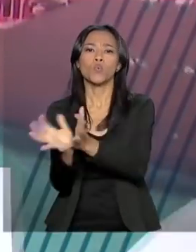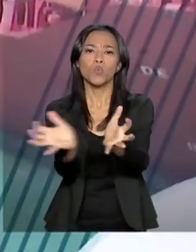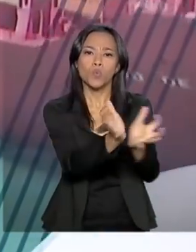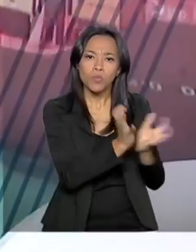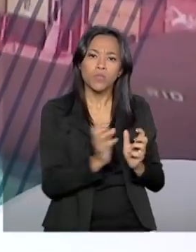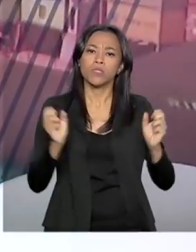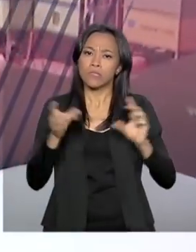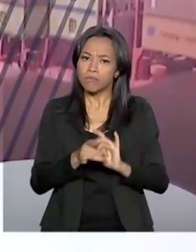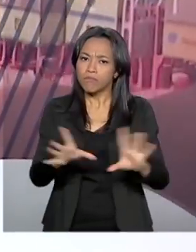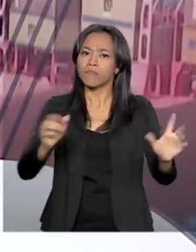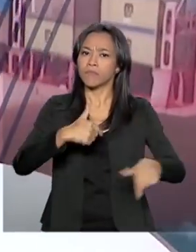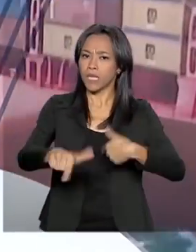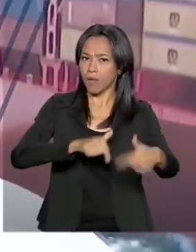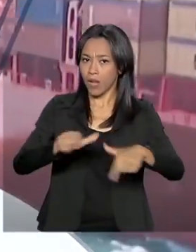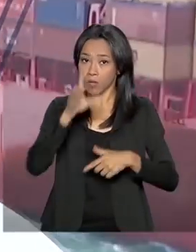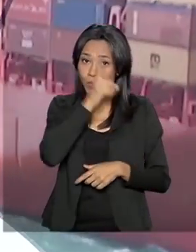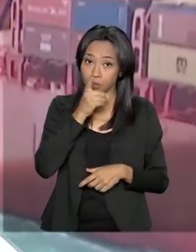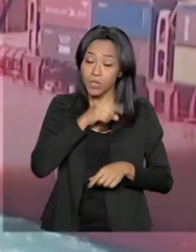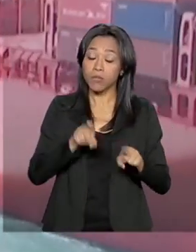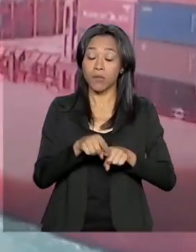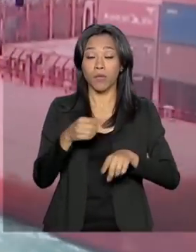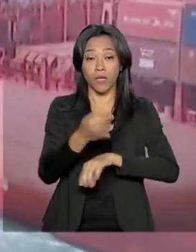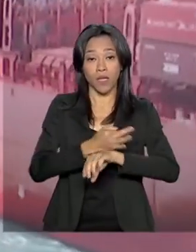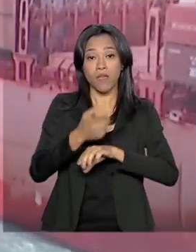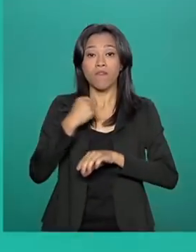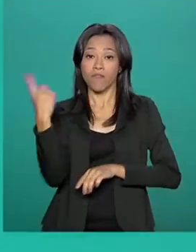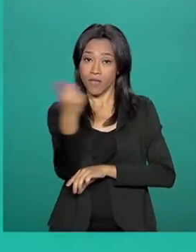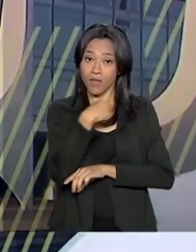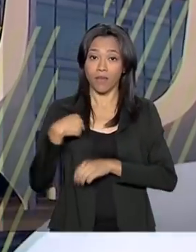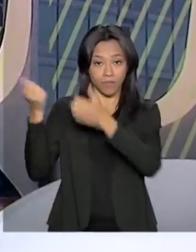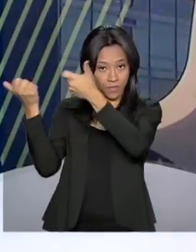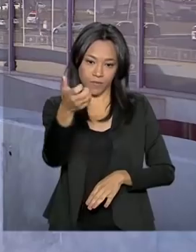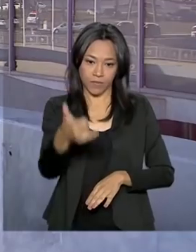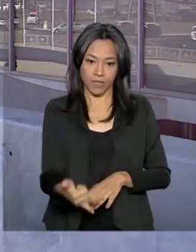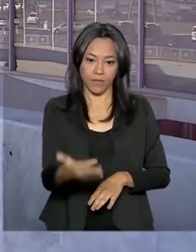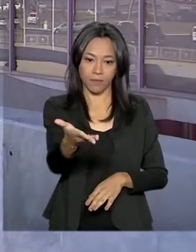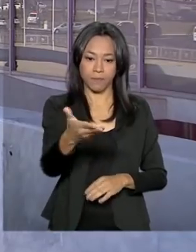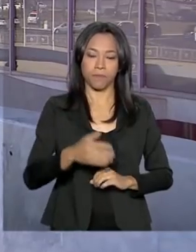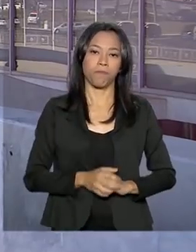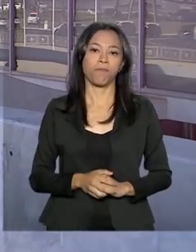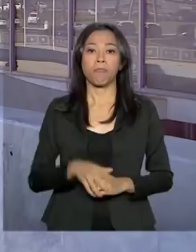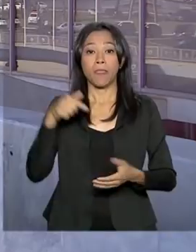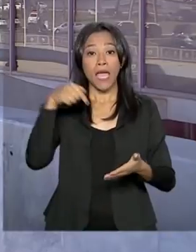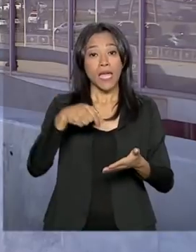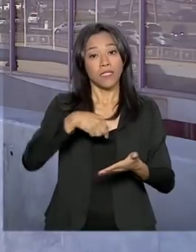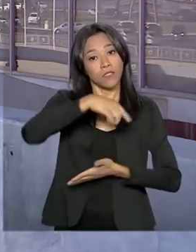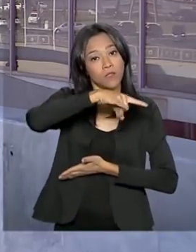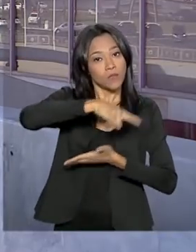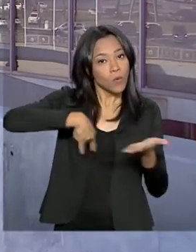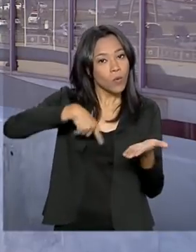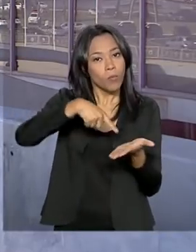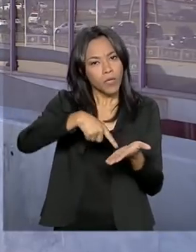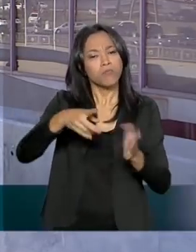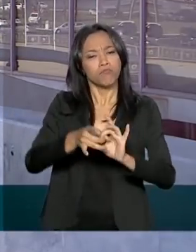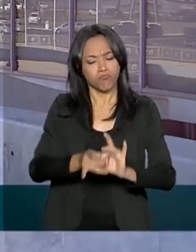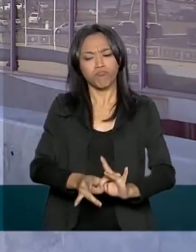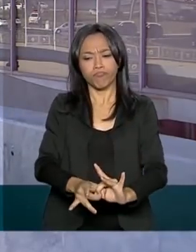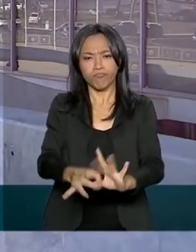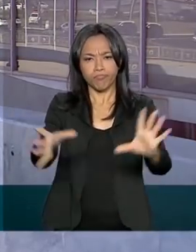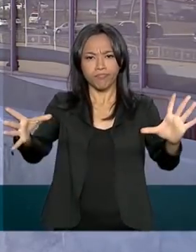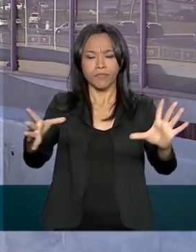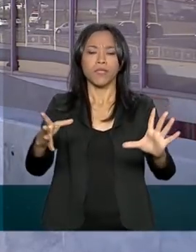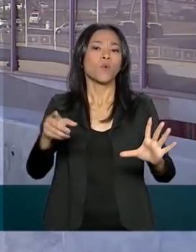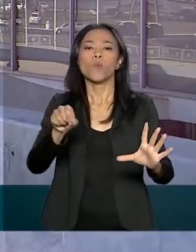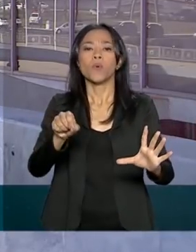a trabalhar aos domingos e feriados. Luana Karen tem as informações. A medida autoriza o funcionamento permanente aos